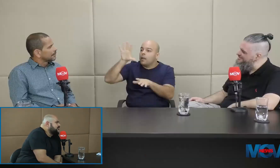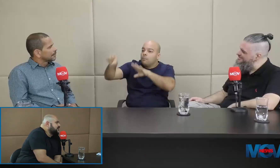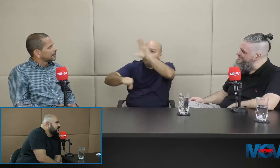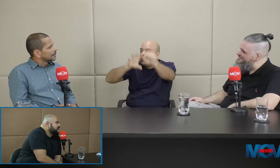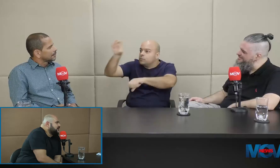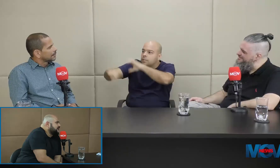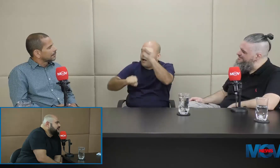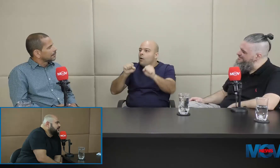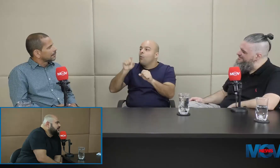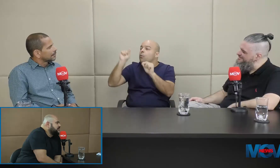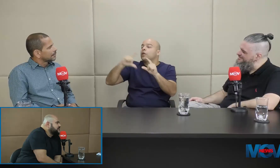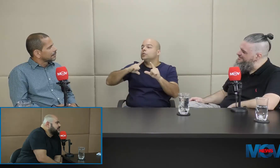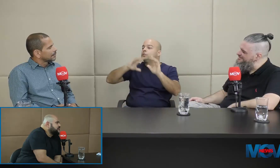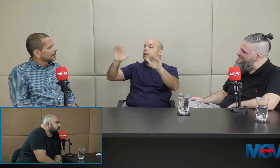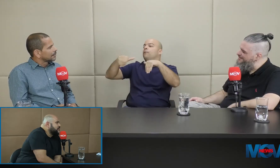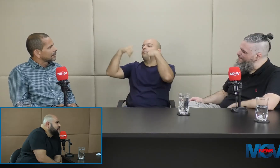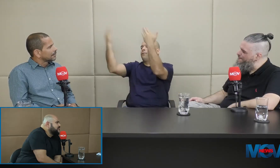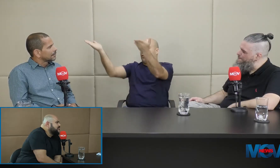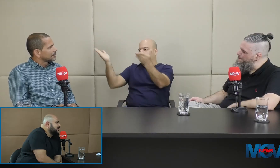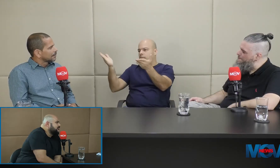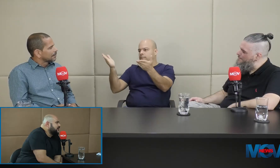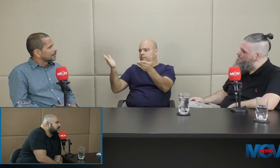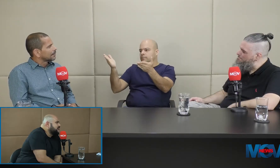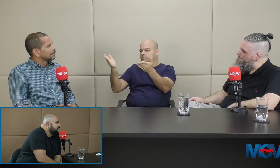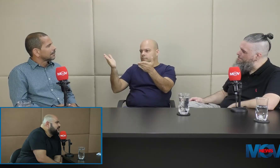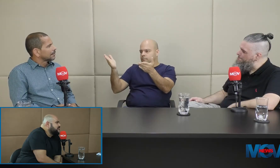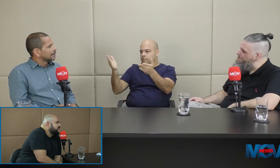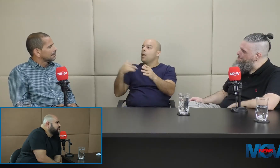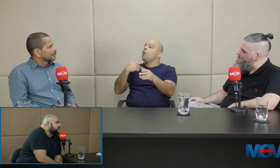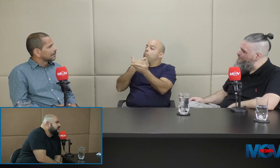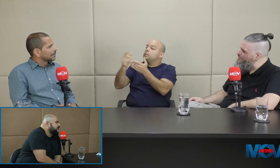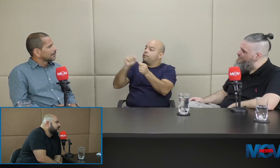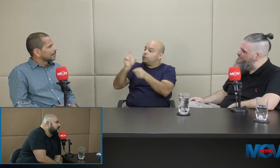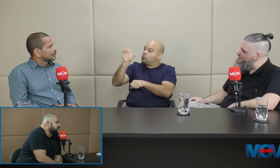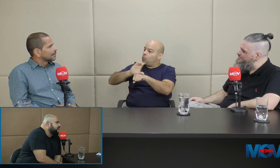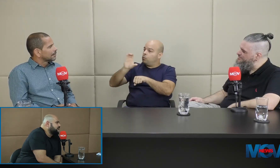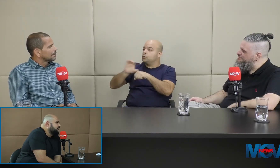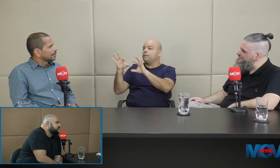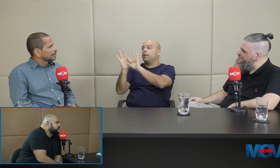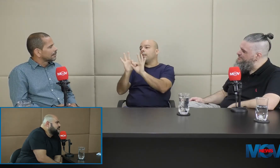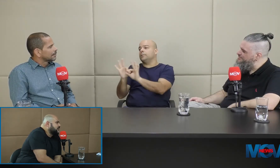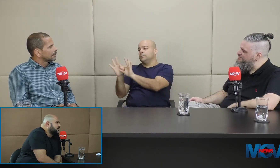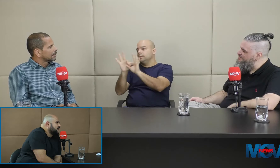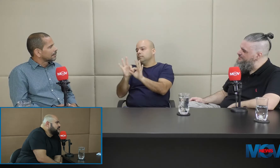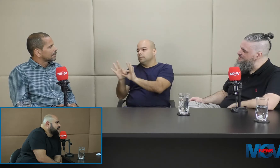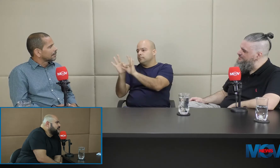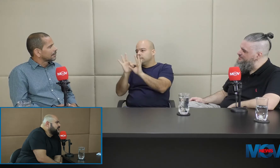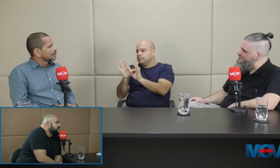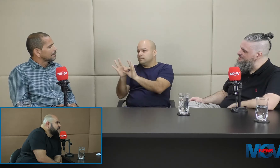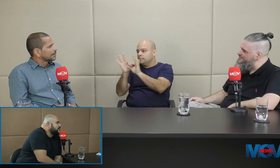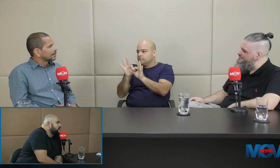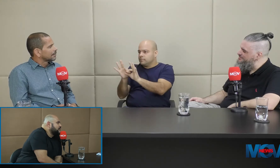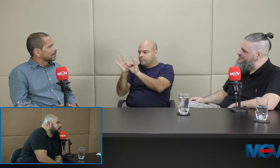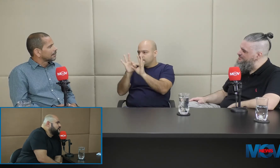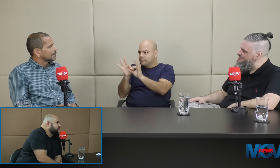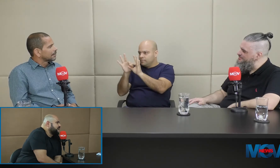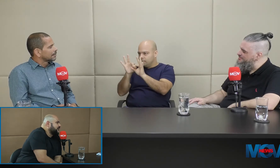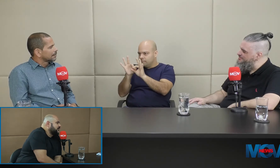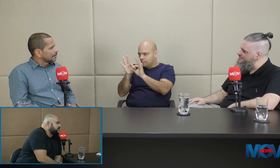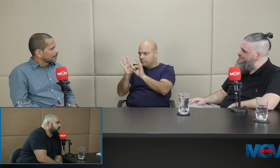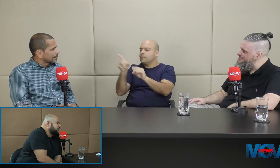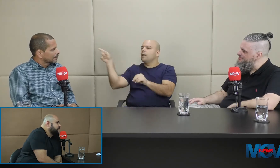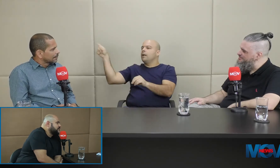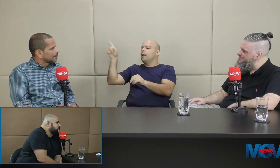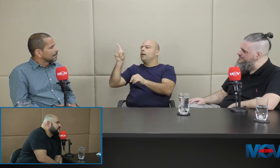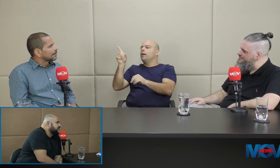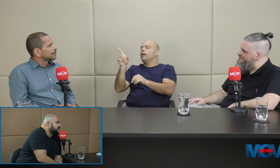Eu comecei a ter interesse nas coisas, ir atrás, mas isso foi fora. Isso começou com um curso na